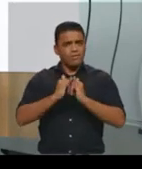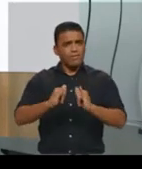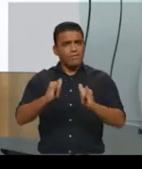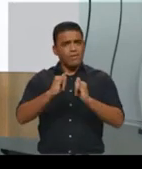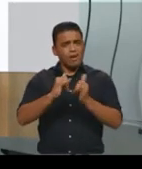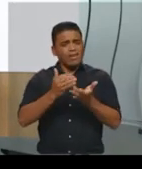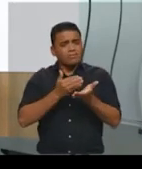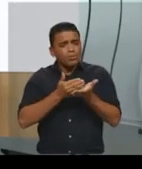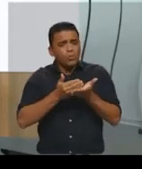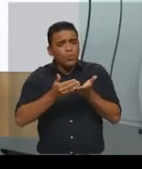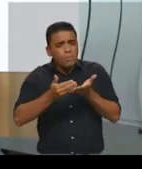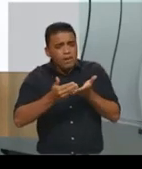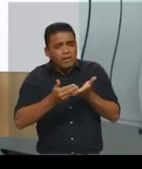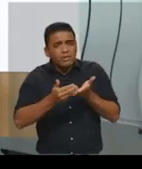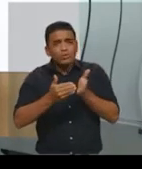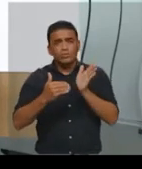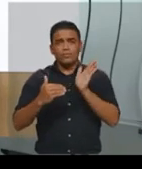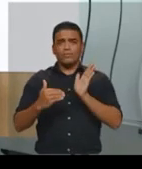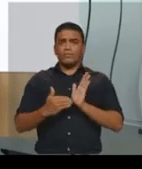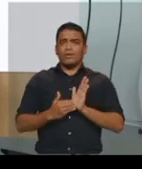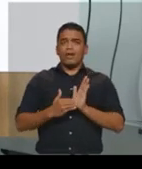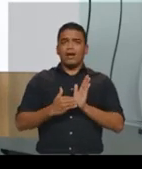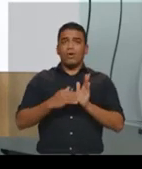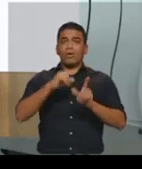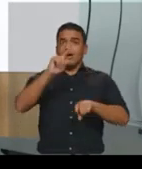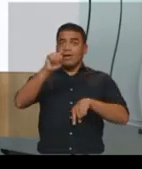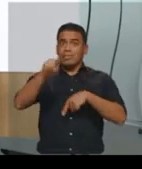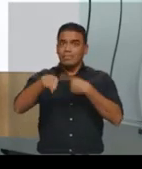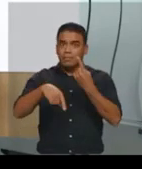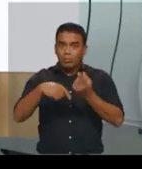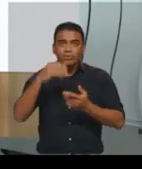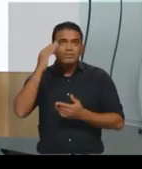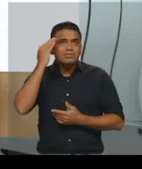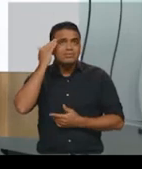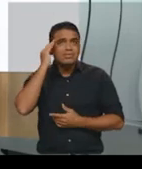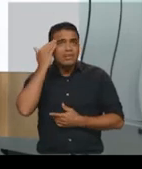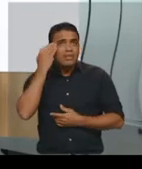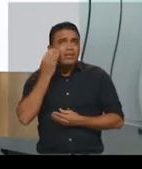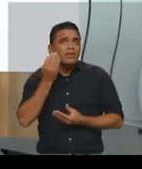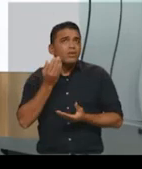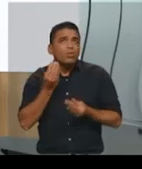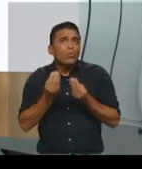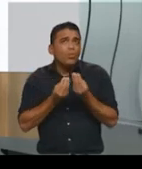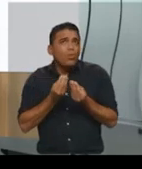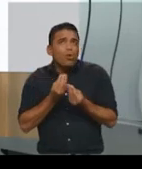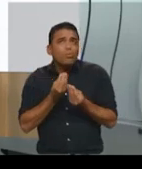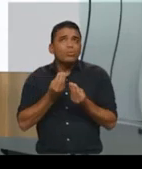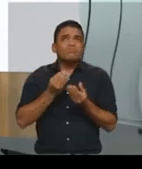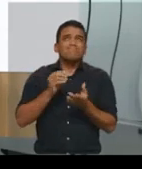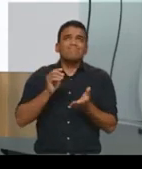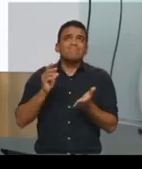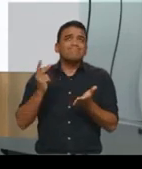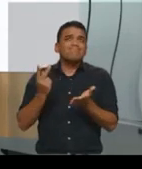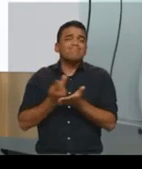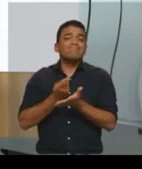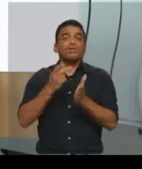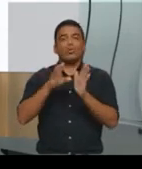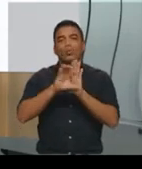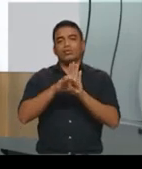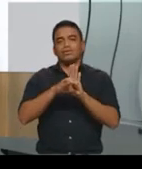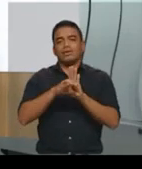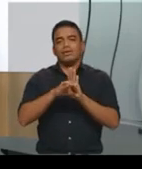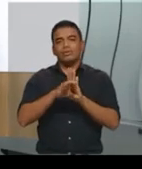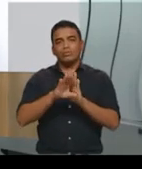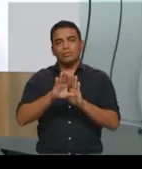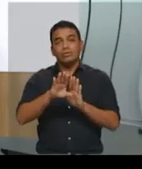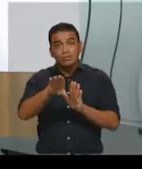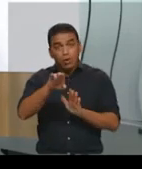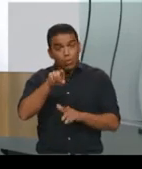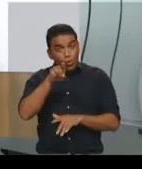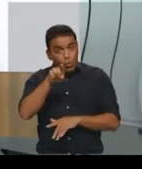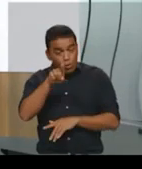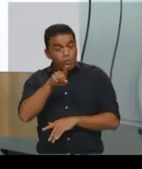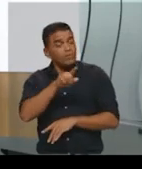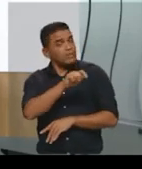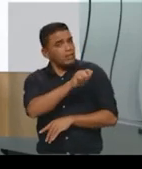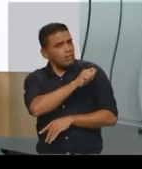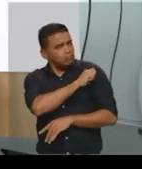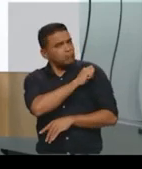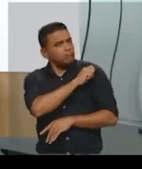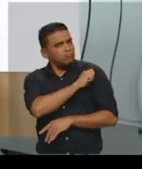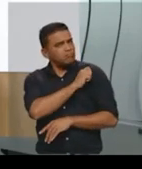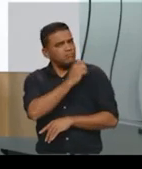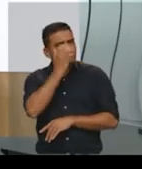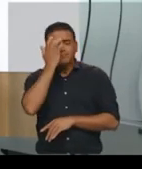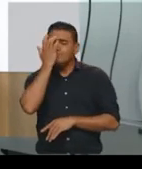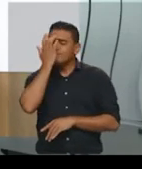estado inicial e final, e depois nós vamos entender melhor os conceitos. Normalmente, para o aluno, é mais fácil, é